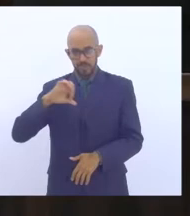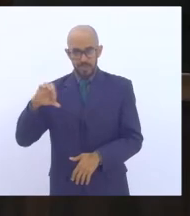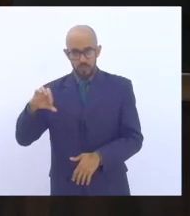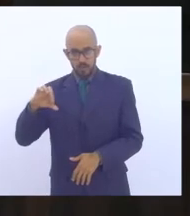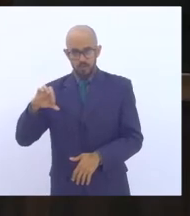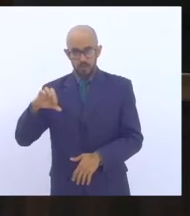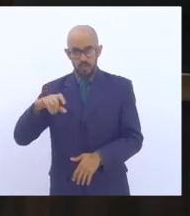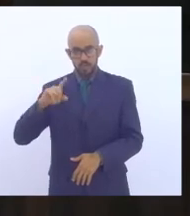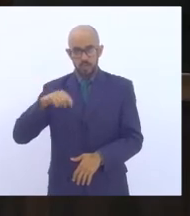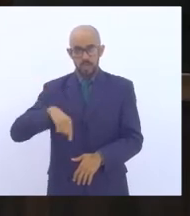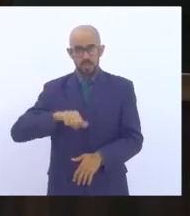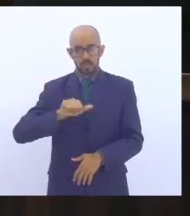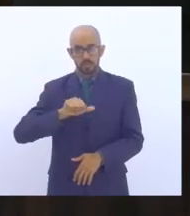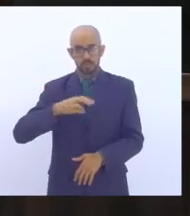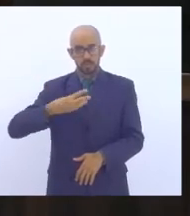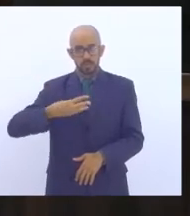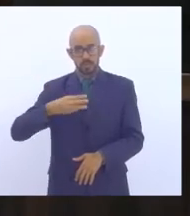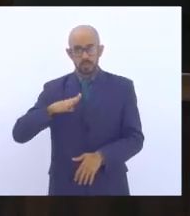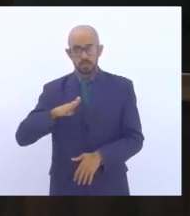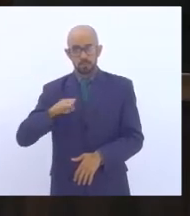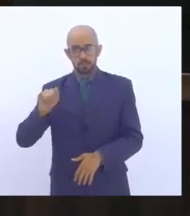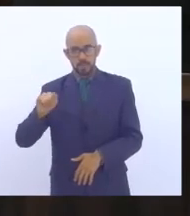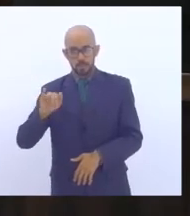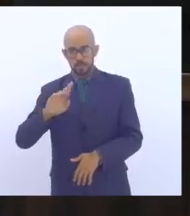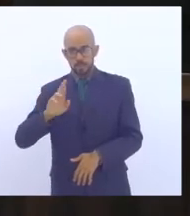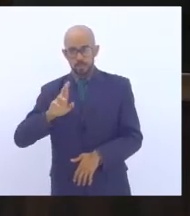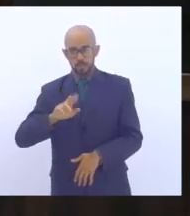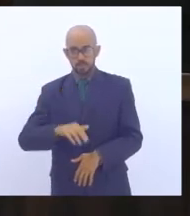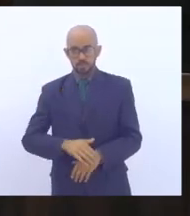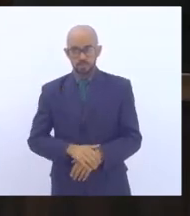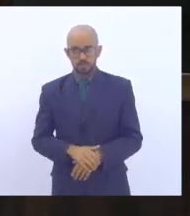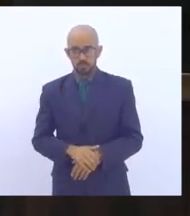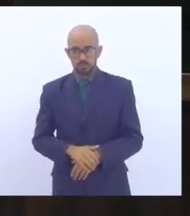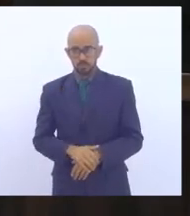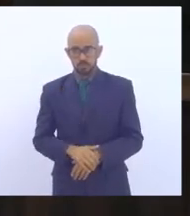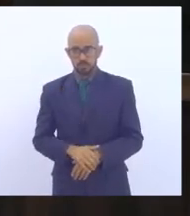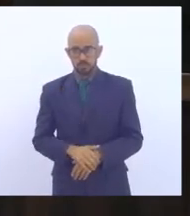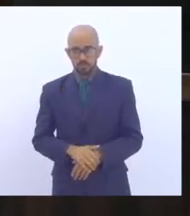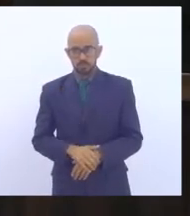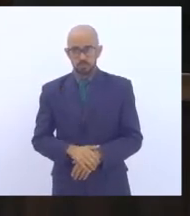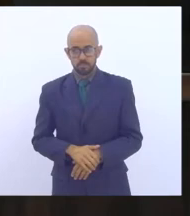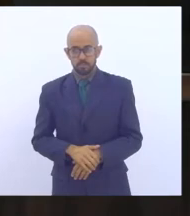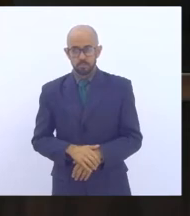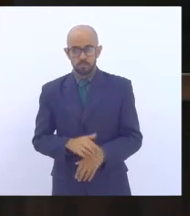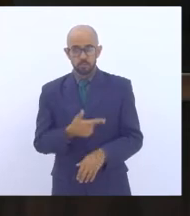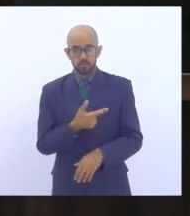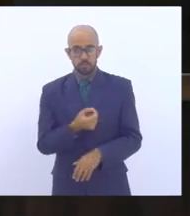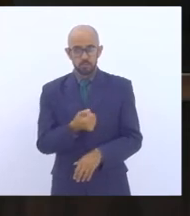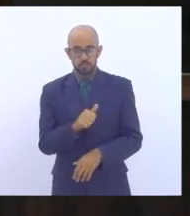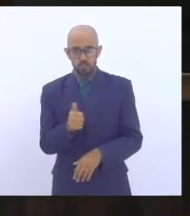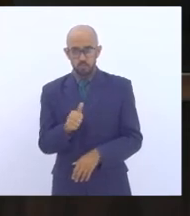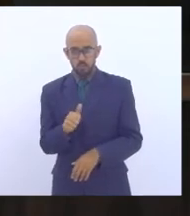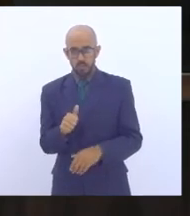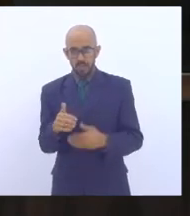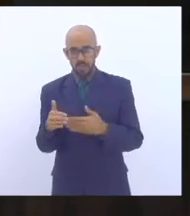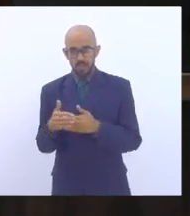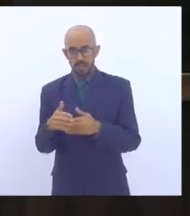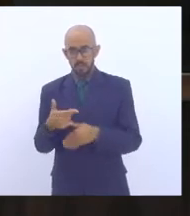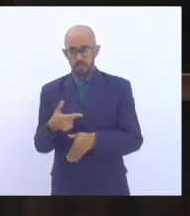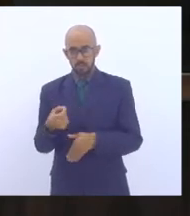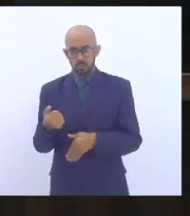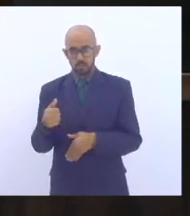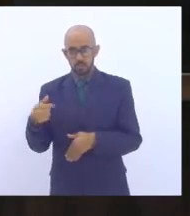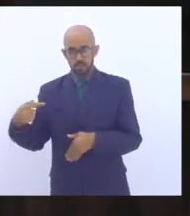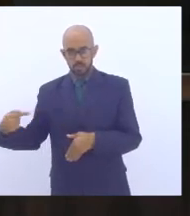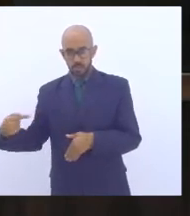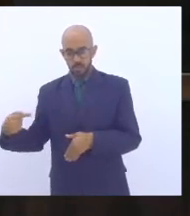ela da ordem de 13 bilhões de reais há entre 2011/2012 a 2017 a